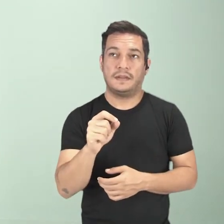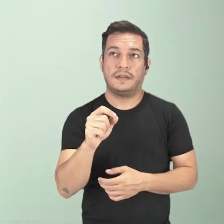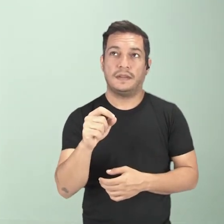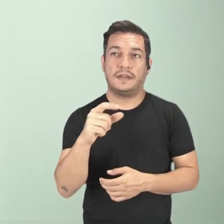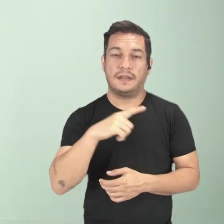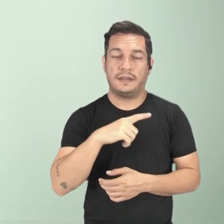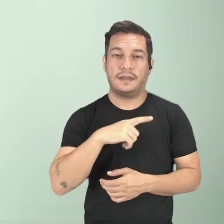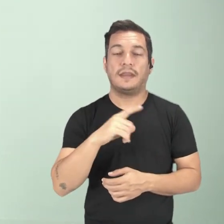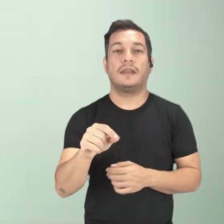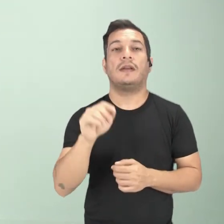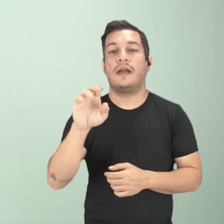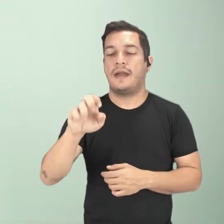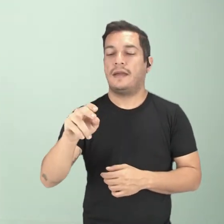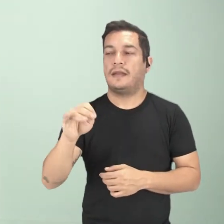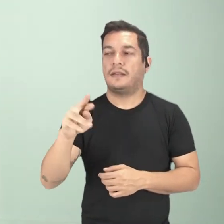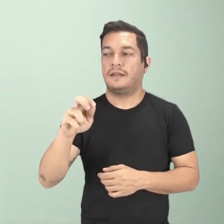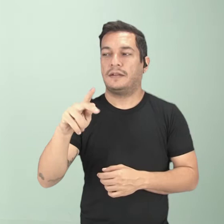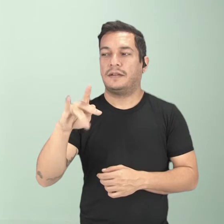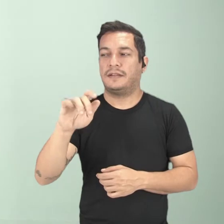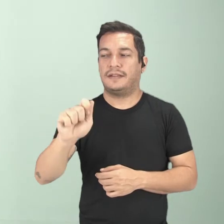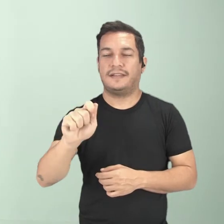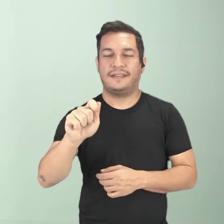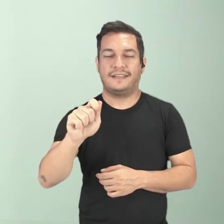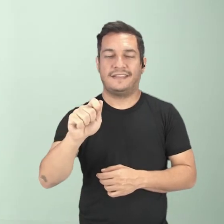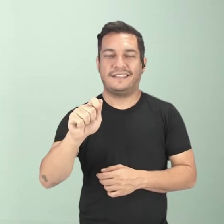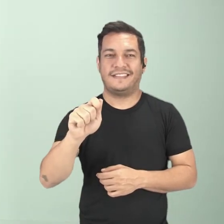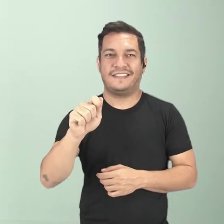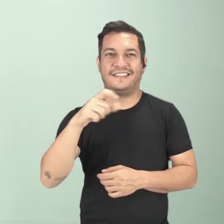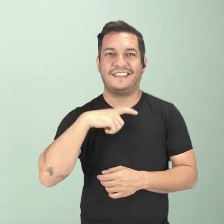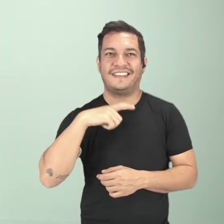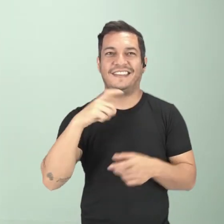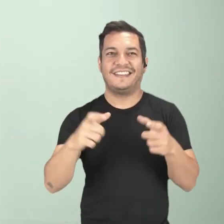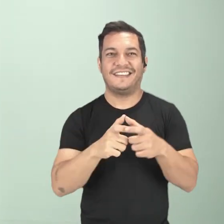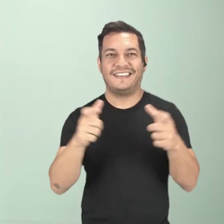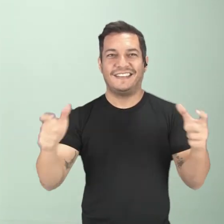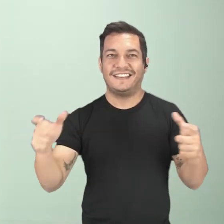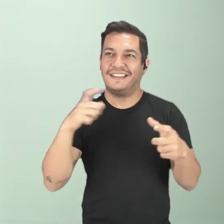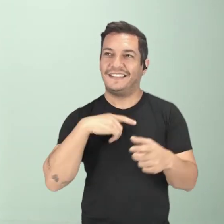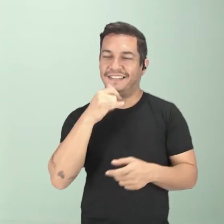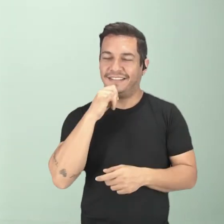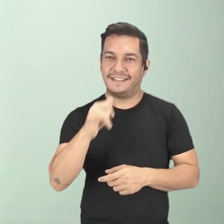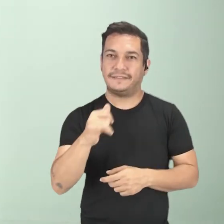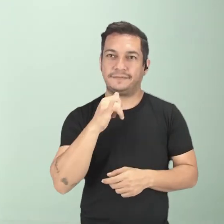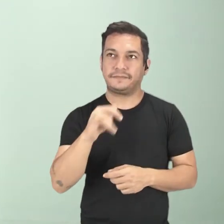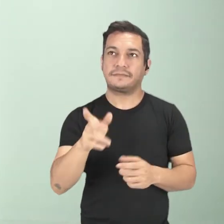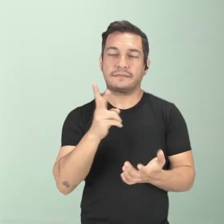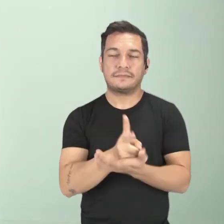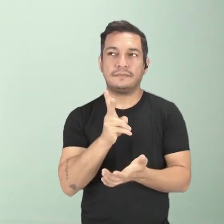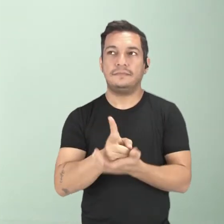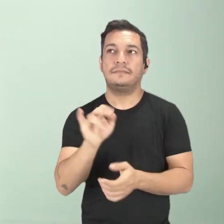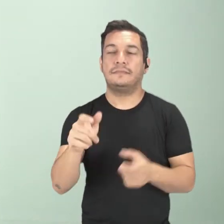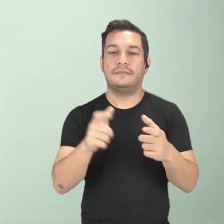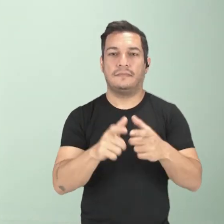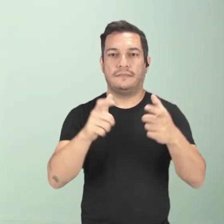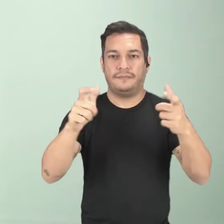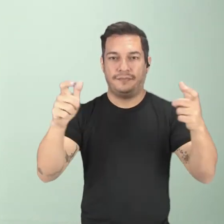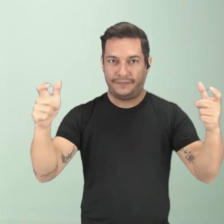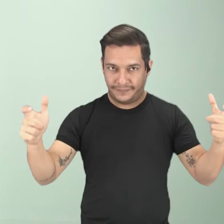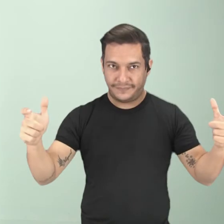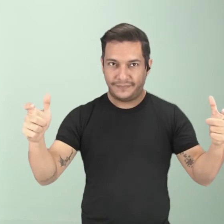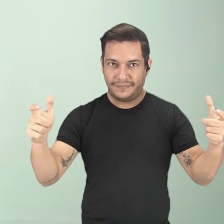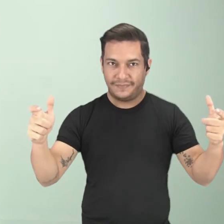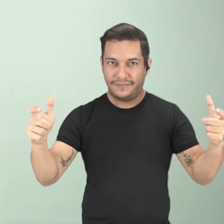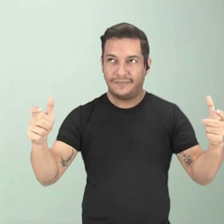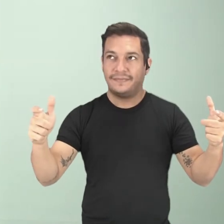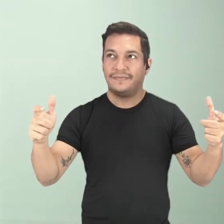irreversíveis, a entropia, que é essa grandeza associada à energia indisponível, ela sempre vai aumentar. Então, isso